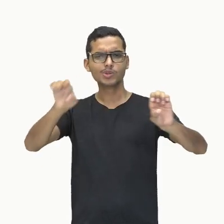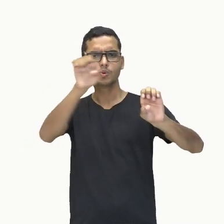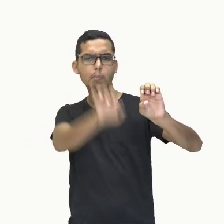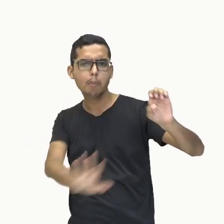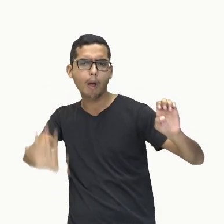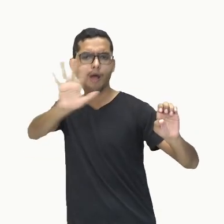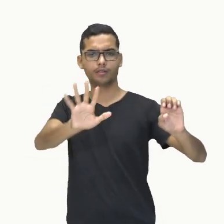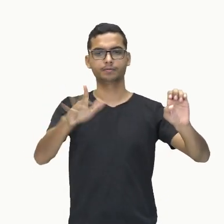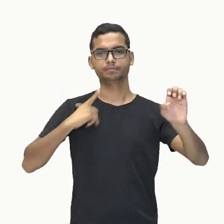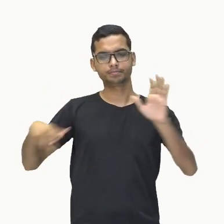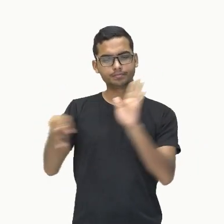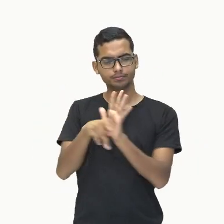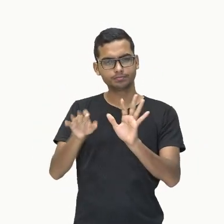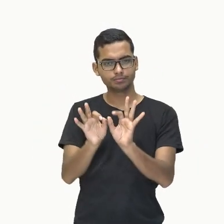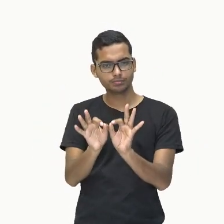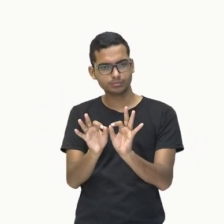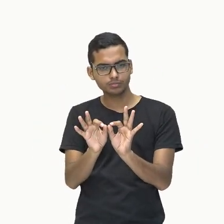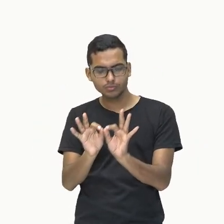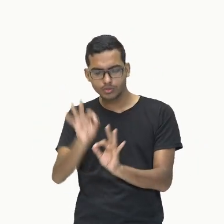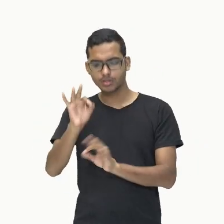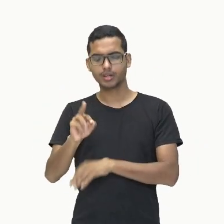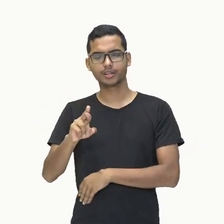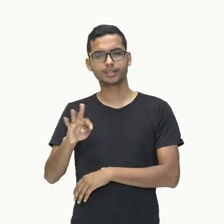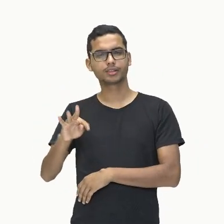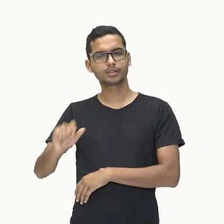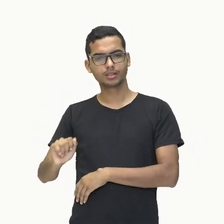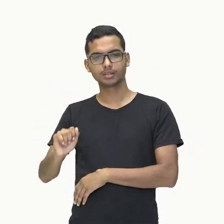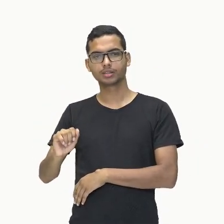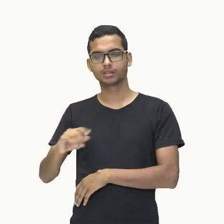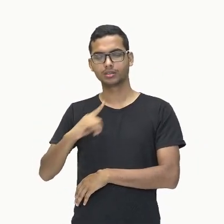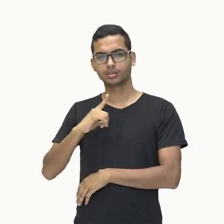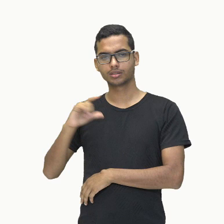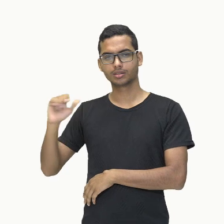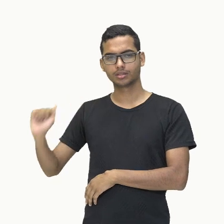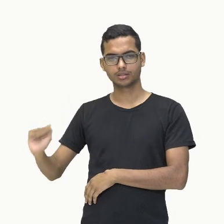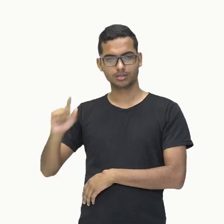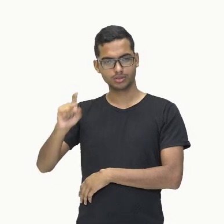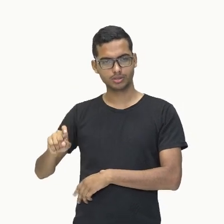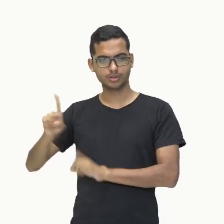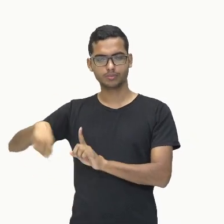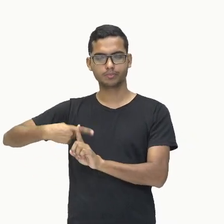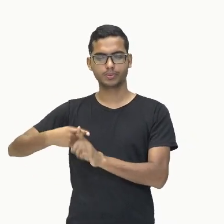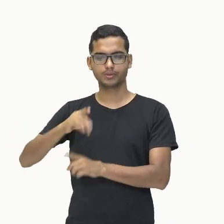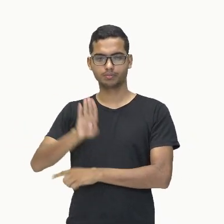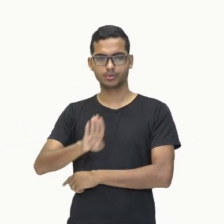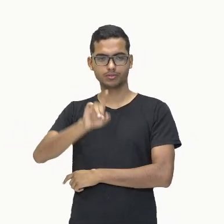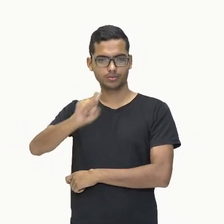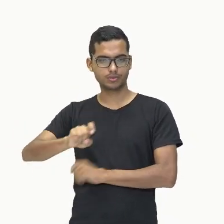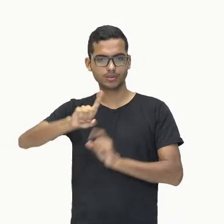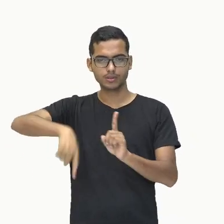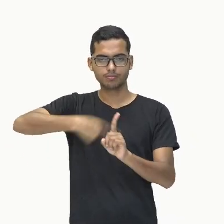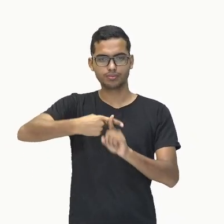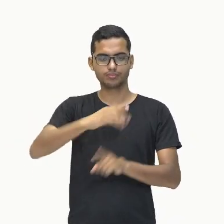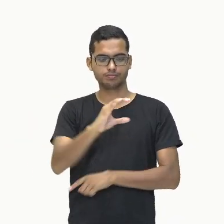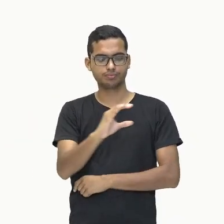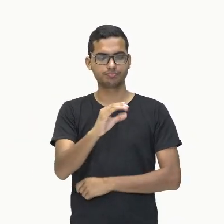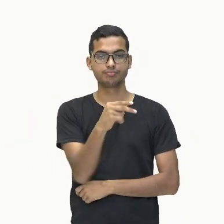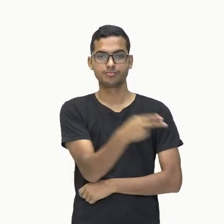formato, tá bom? Ax mais bx mais c igual a zero, tá bom? Então a gente vai precisar